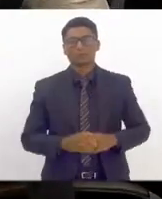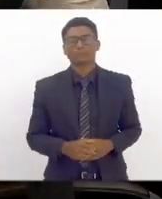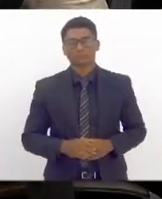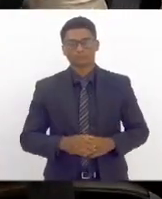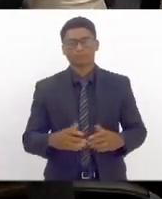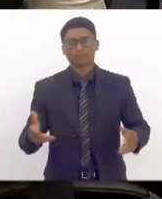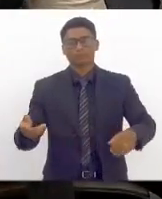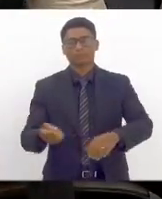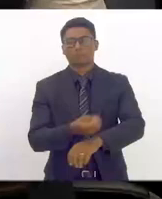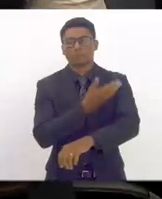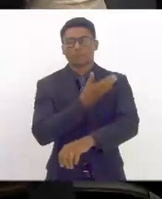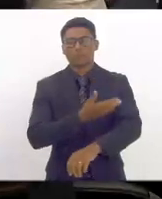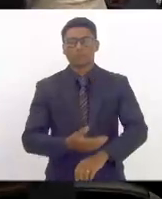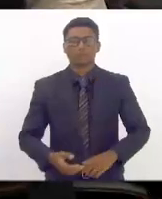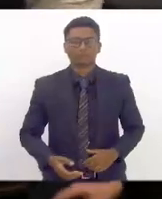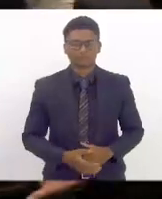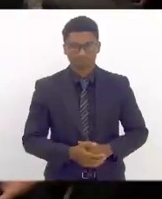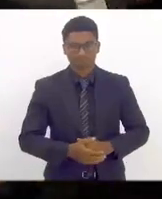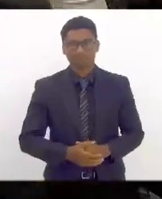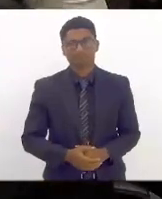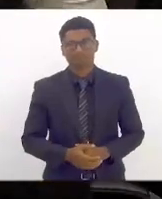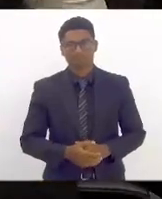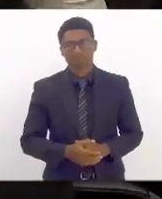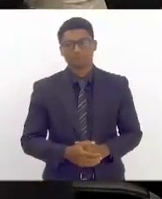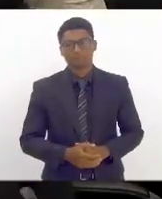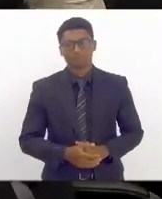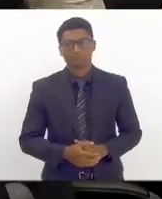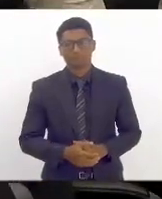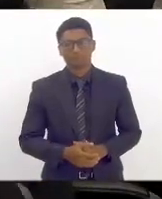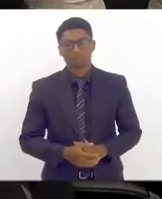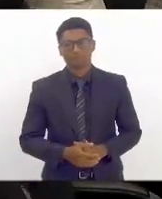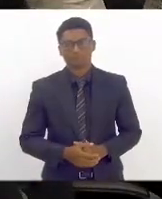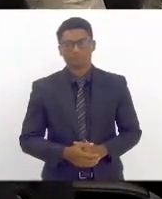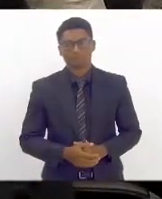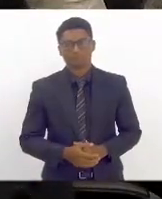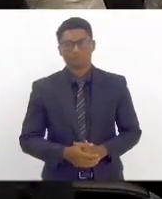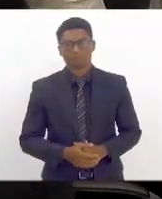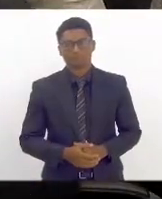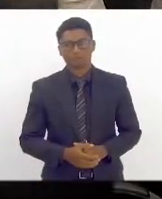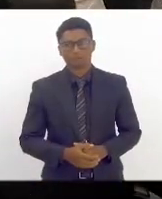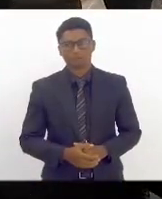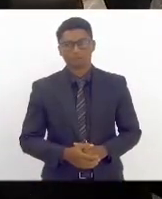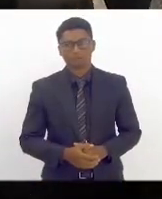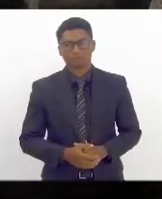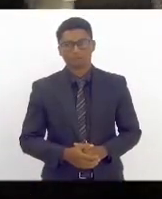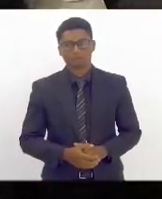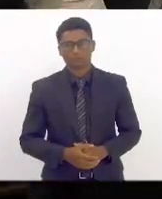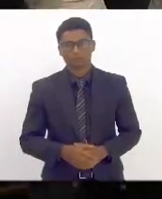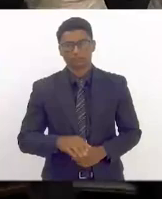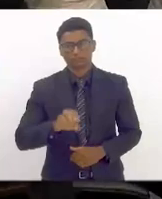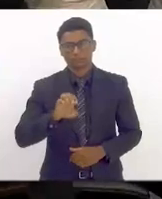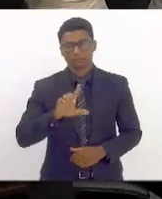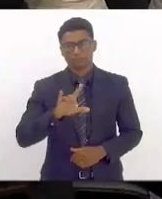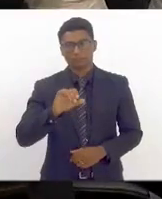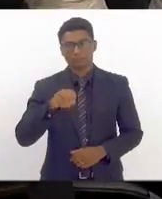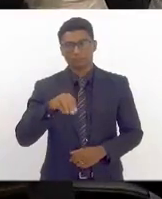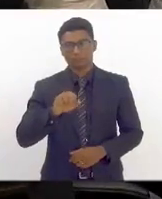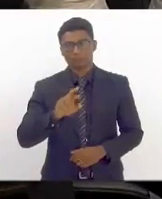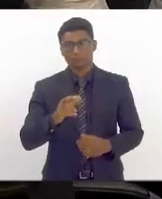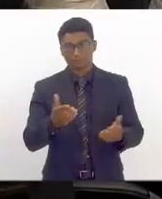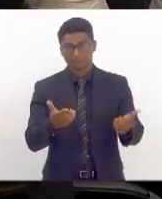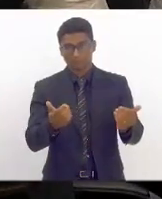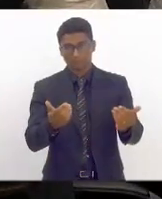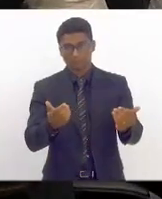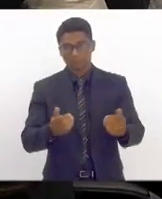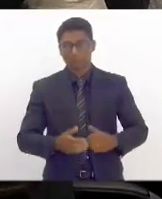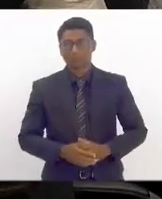muita emoção nessa noite e bom calma aí calma aí ele é uma vem cá ele é o mar vem cá ele